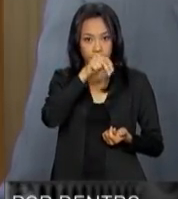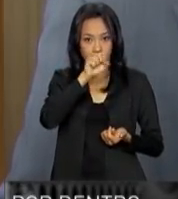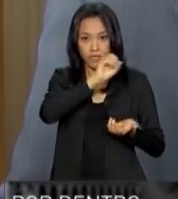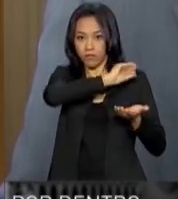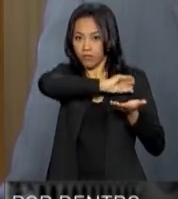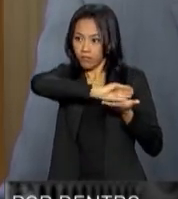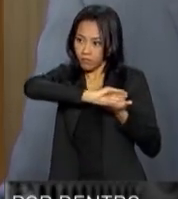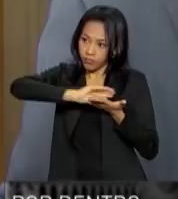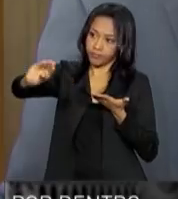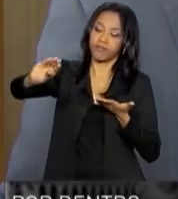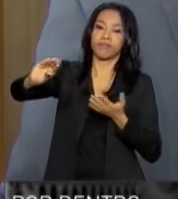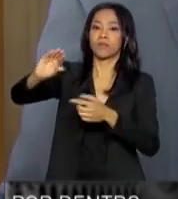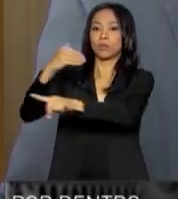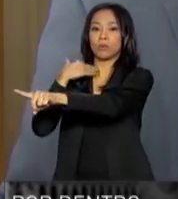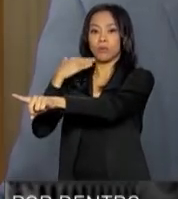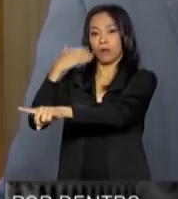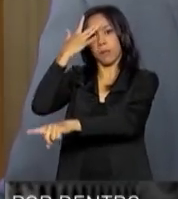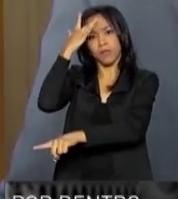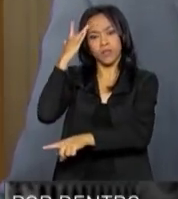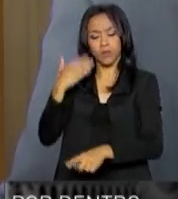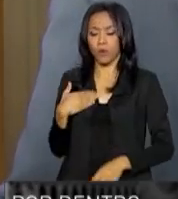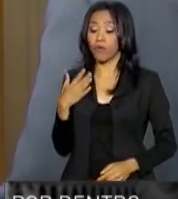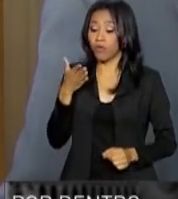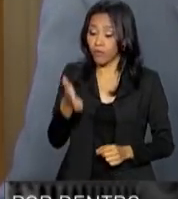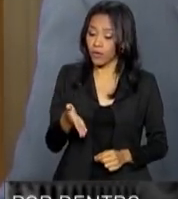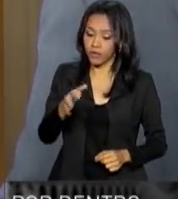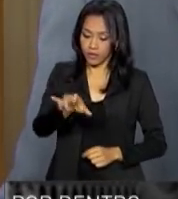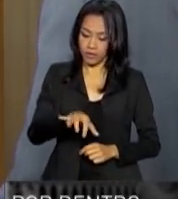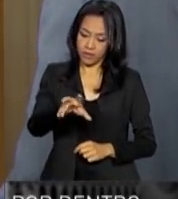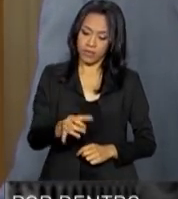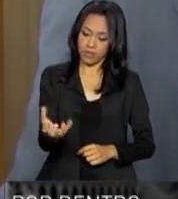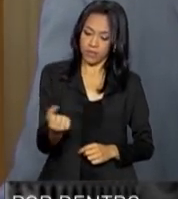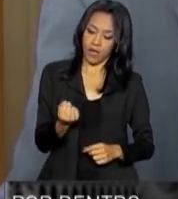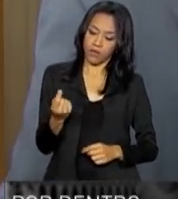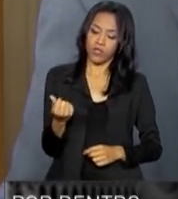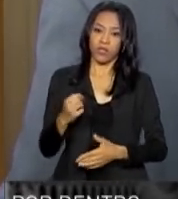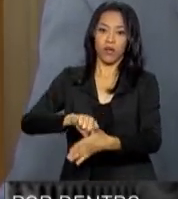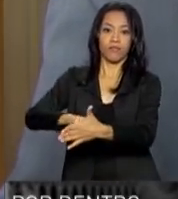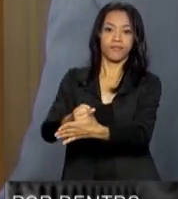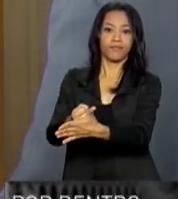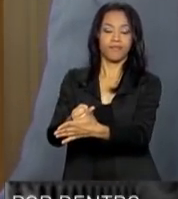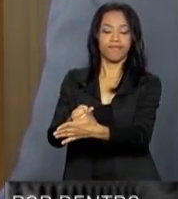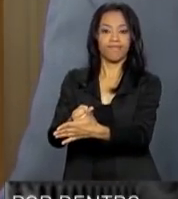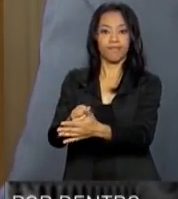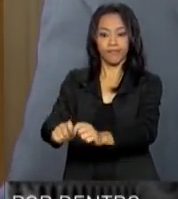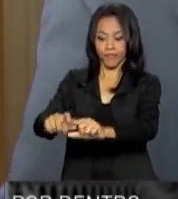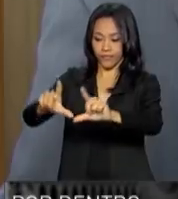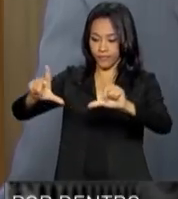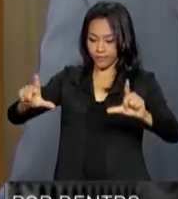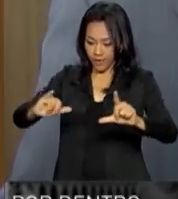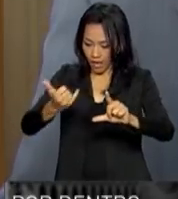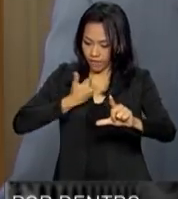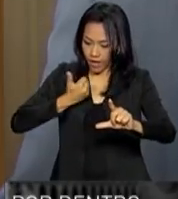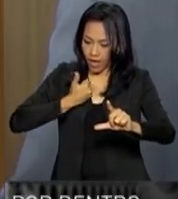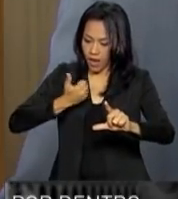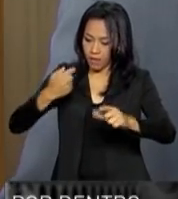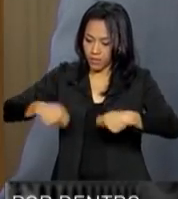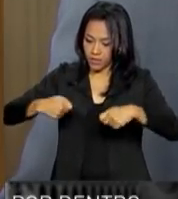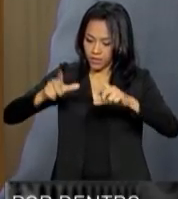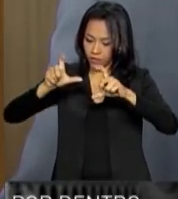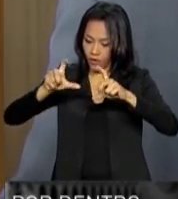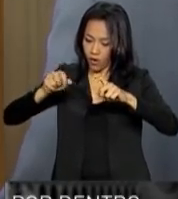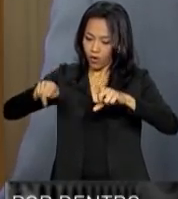pessoa foi passar o dinheiro ali no terminal de autoatendimento e o benefício é bloqueado a informação aparece mas documento com foto conversar com o